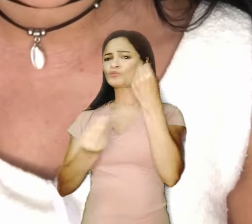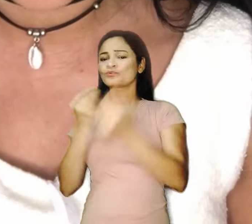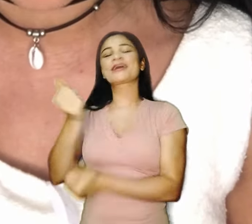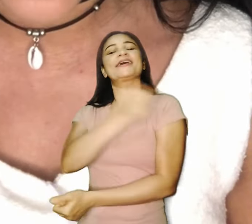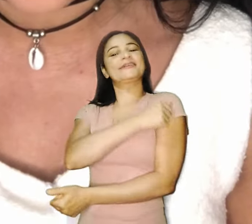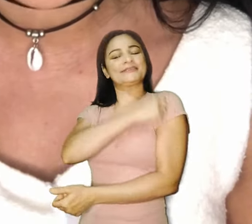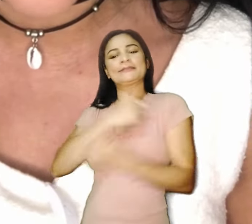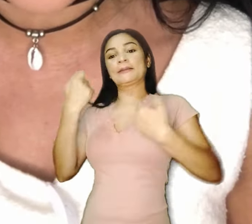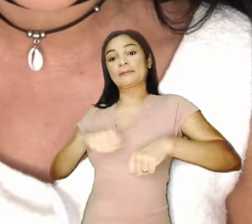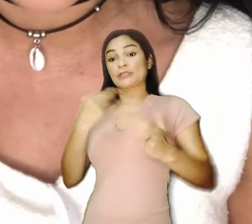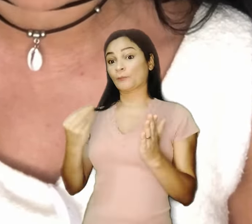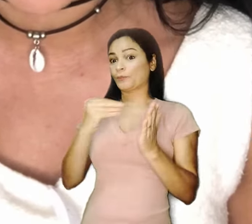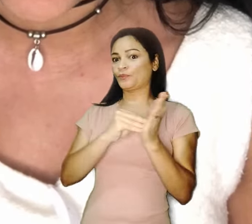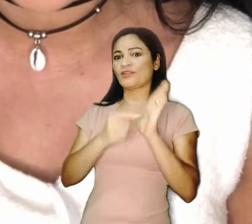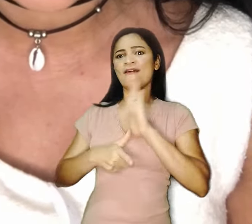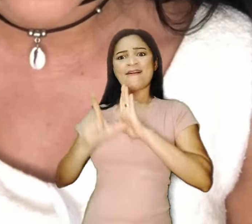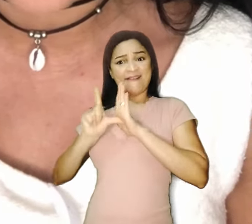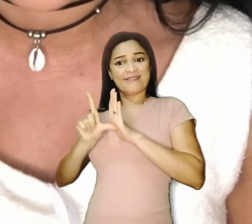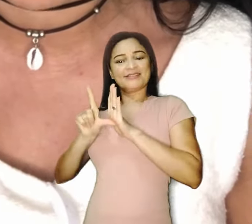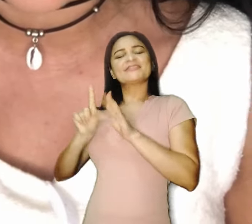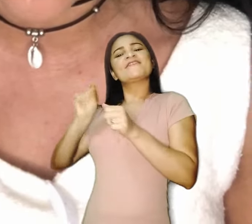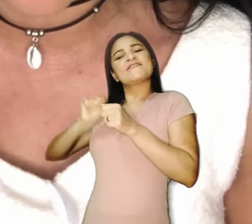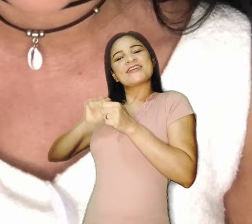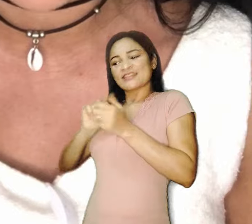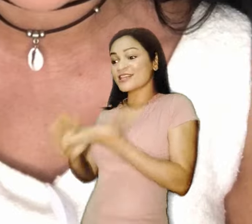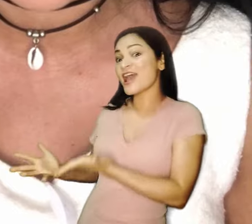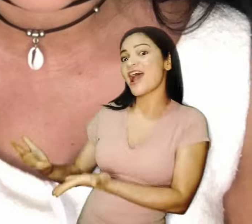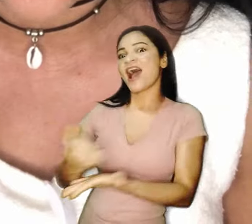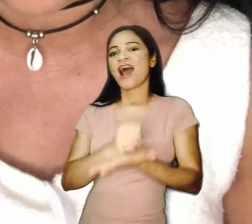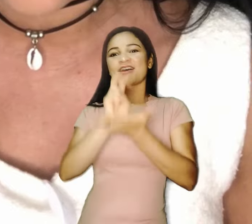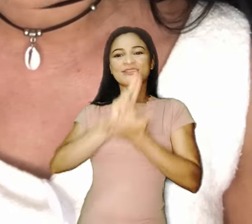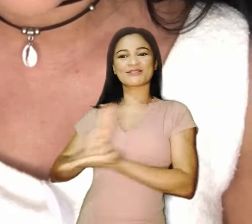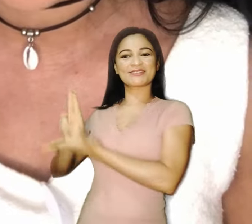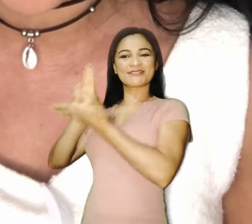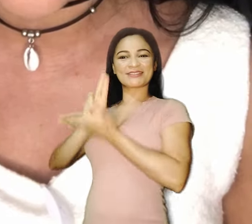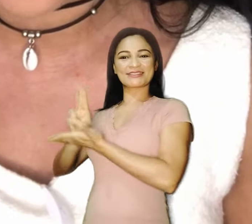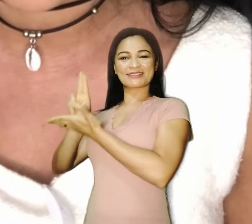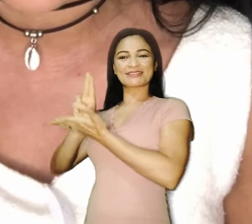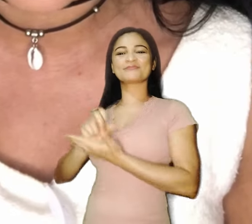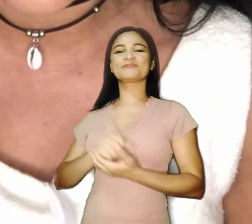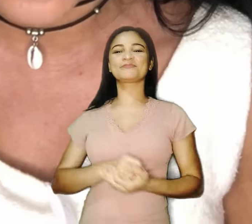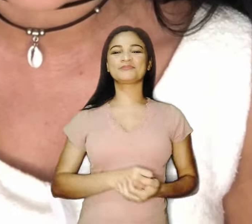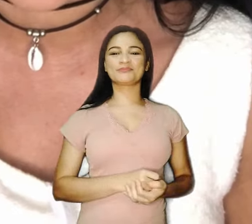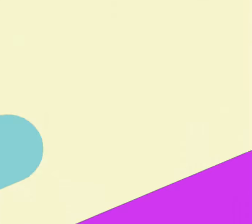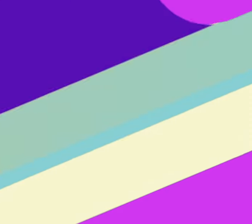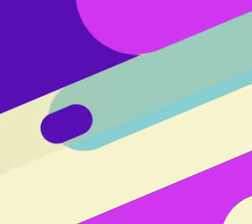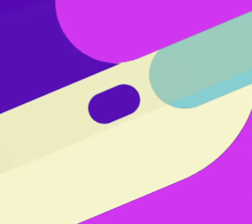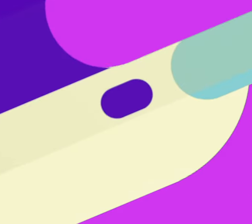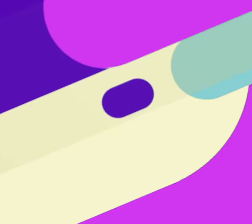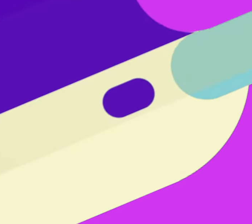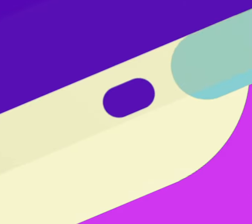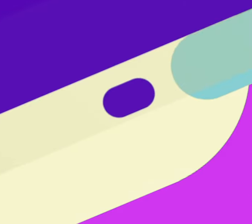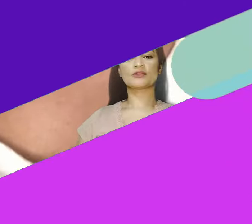Para participar, os alunos devem constar no levantamento inicial feito pela universidade.